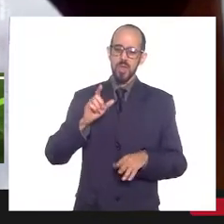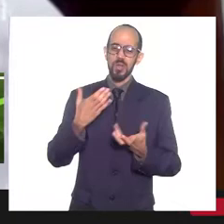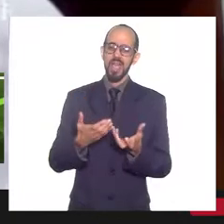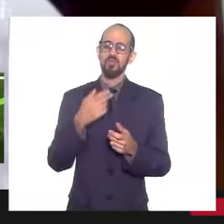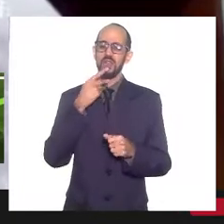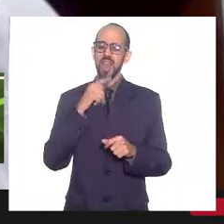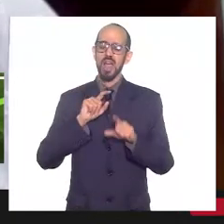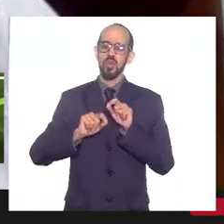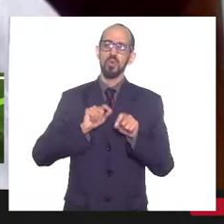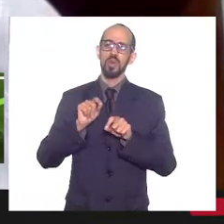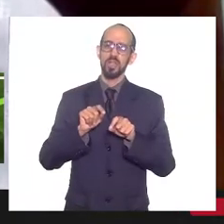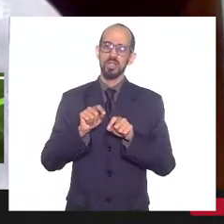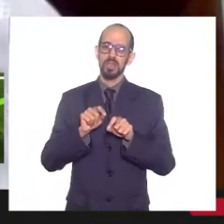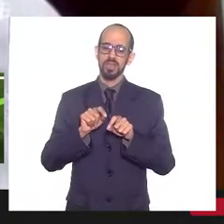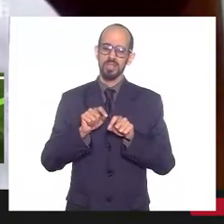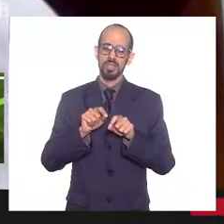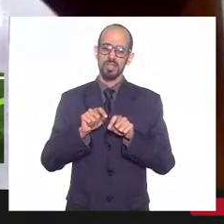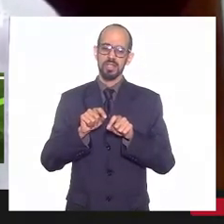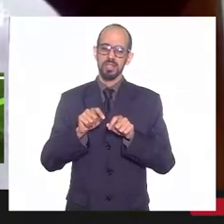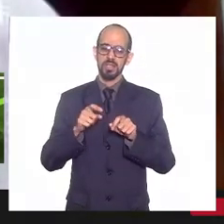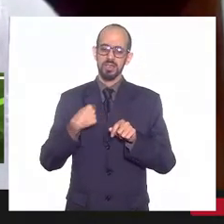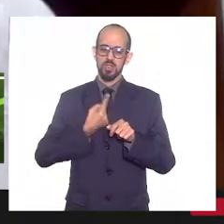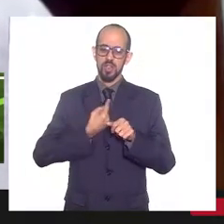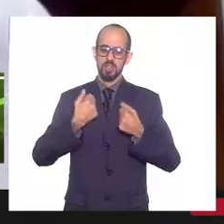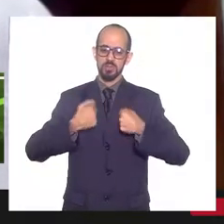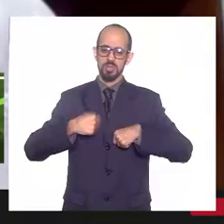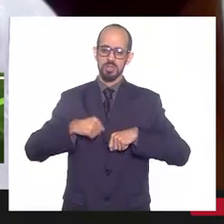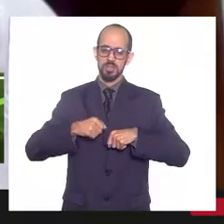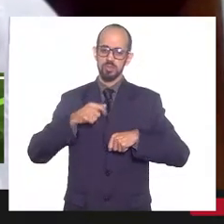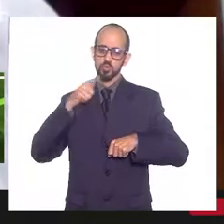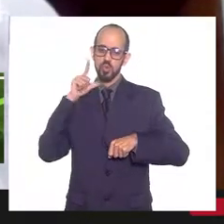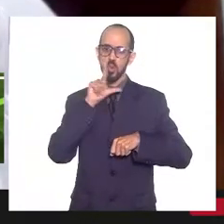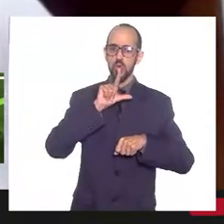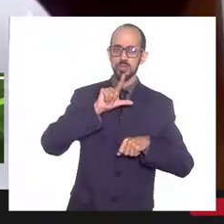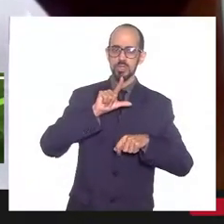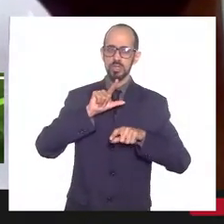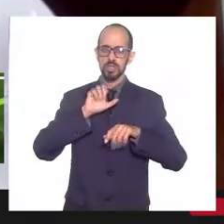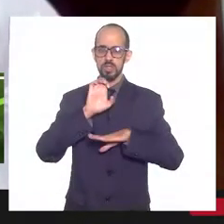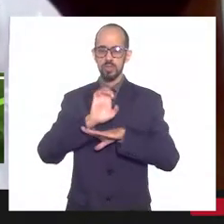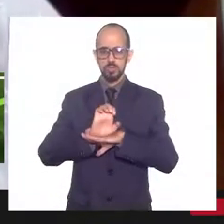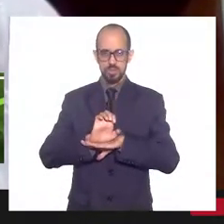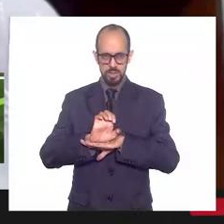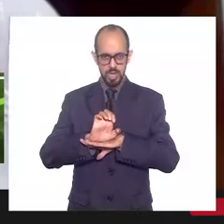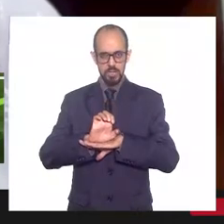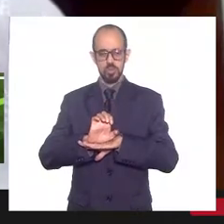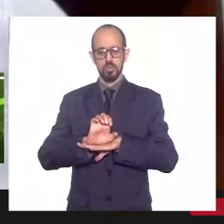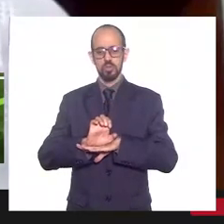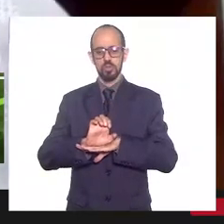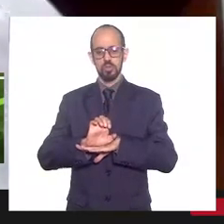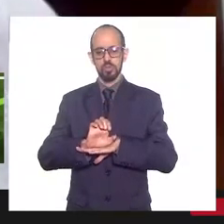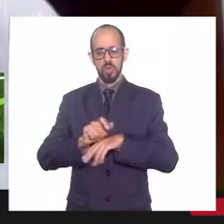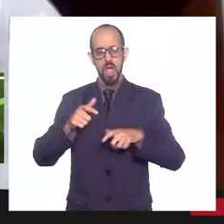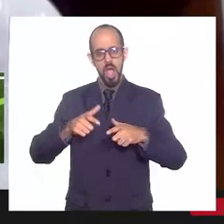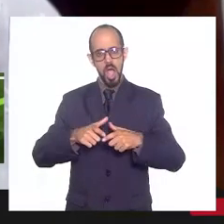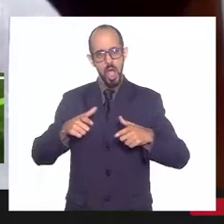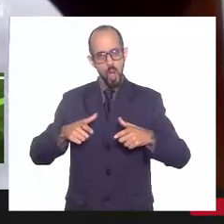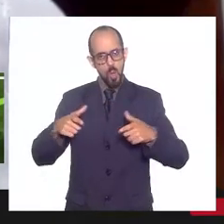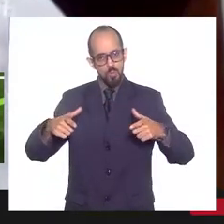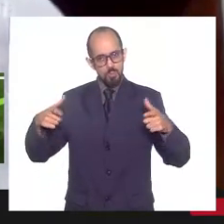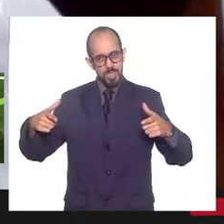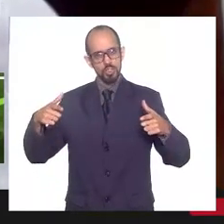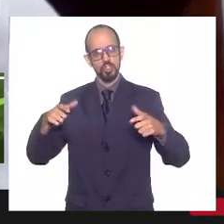é preciso que a gente consiga que o estado é ampliar